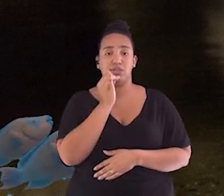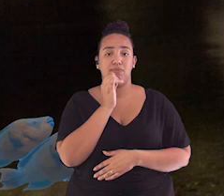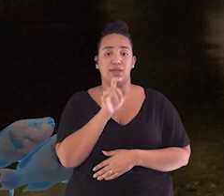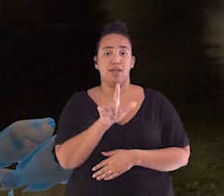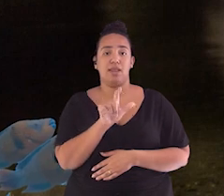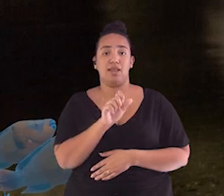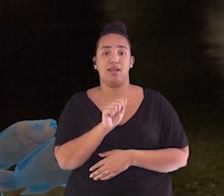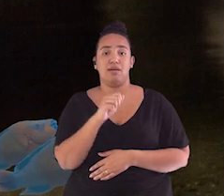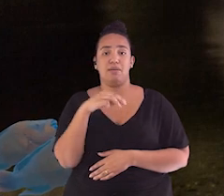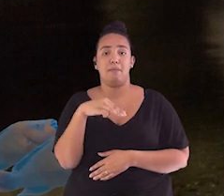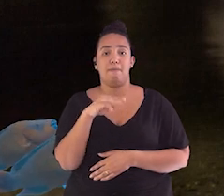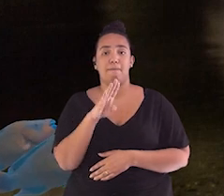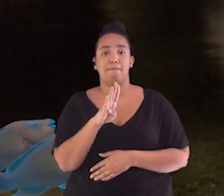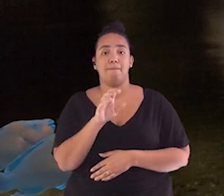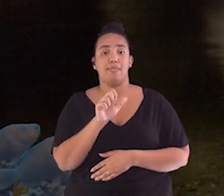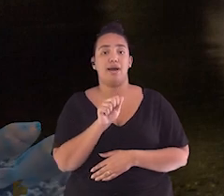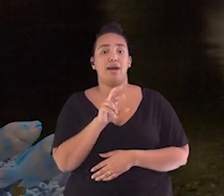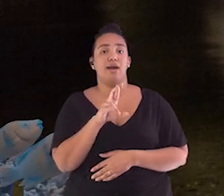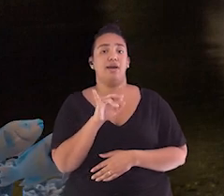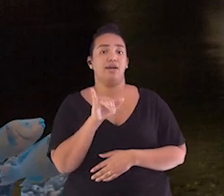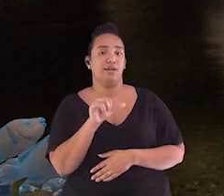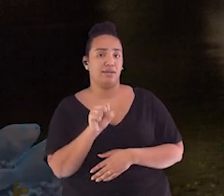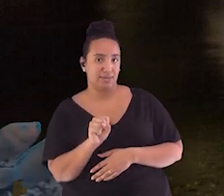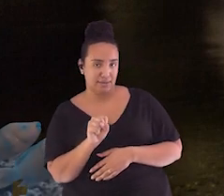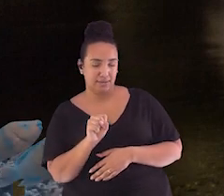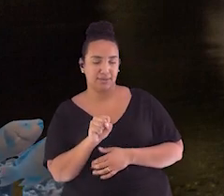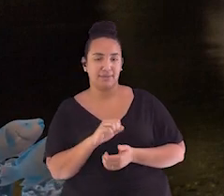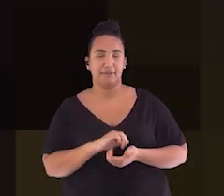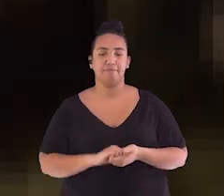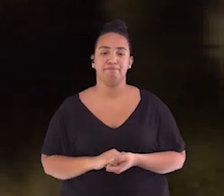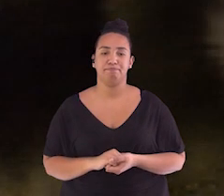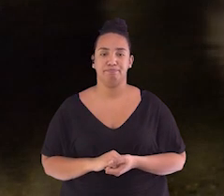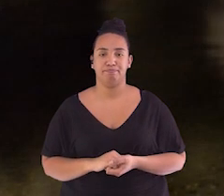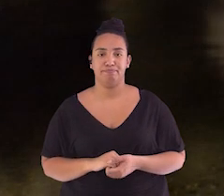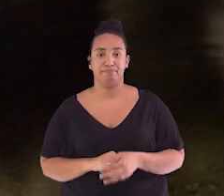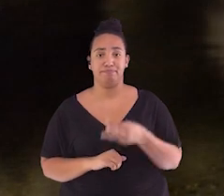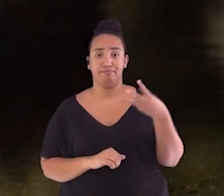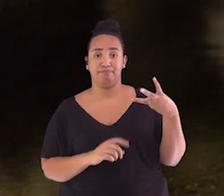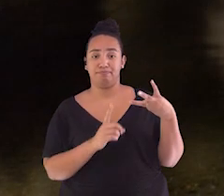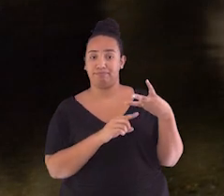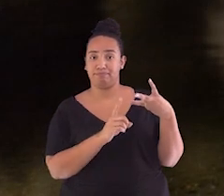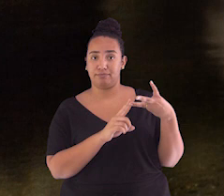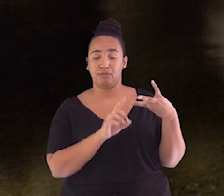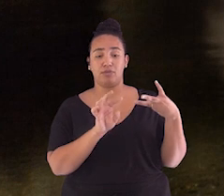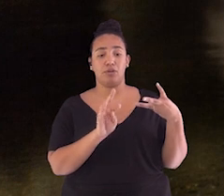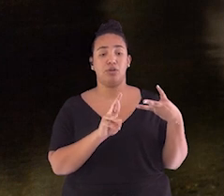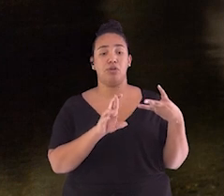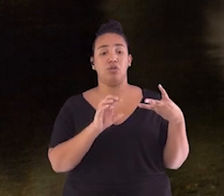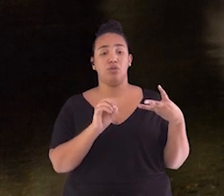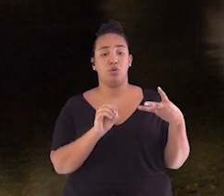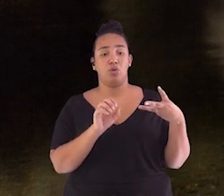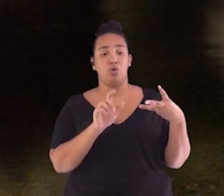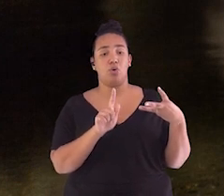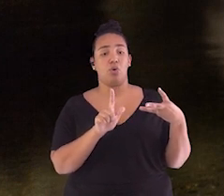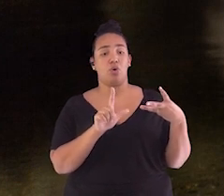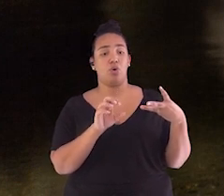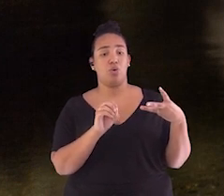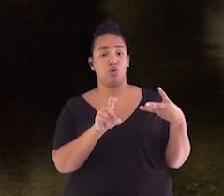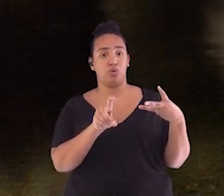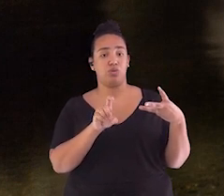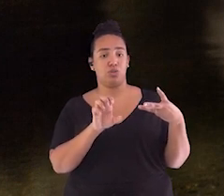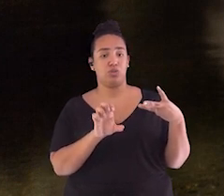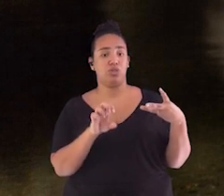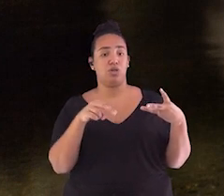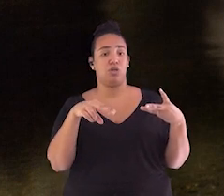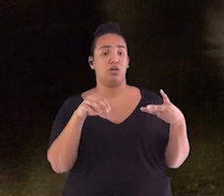os insetos, os crustáceos e os aracnídeos. Os troglóstenos são animais que utilizam a